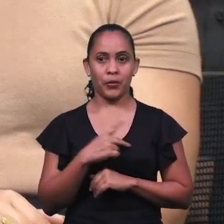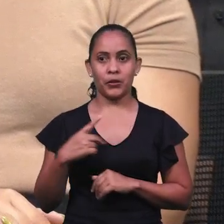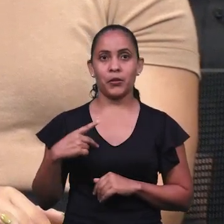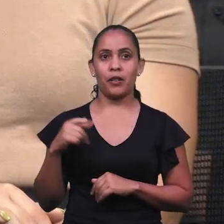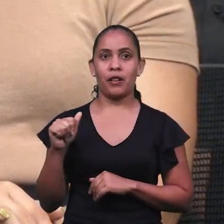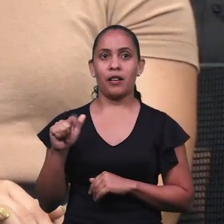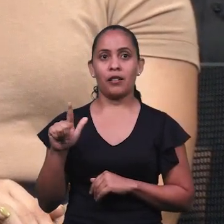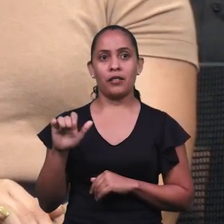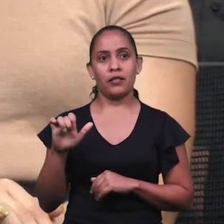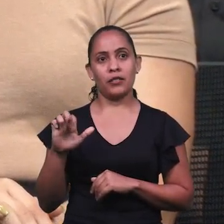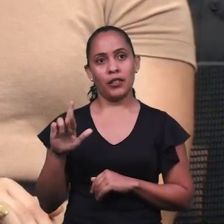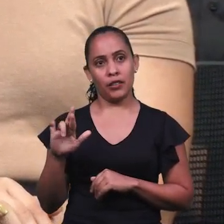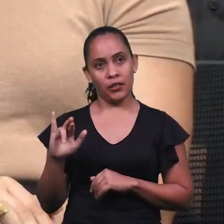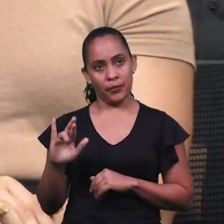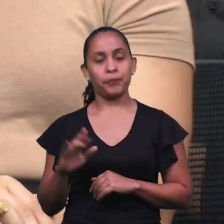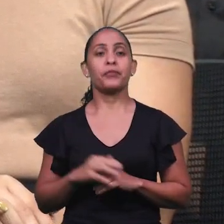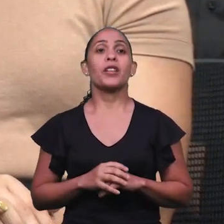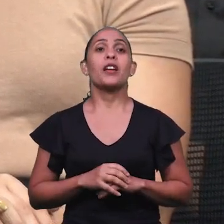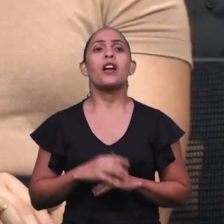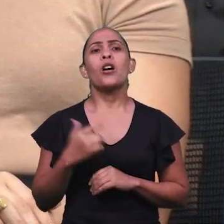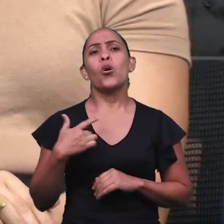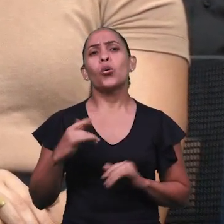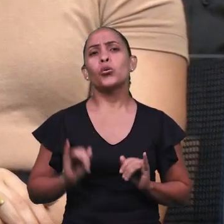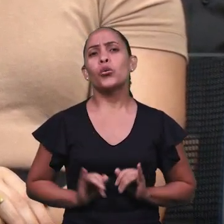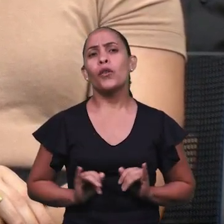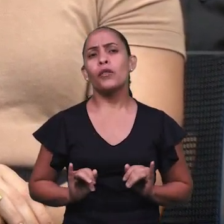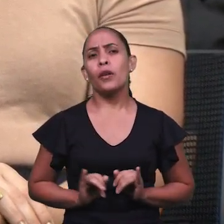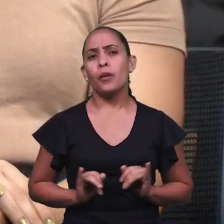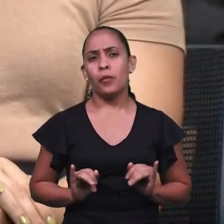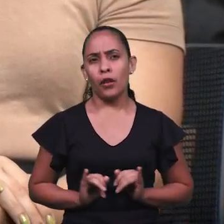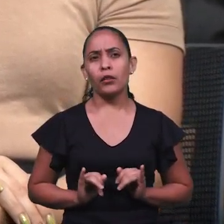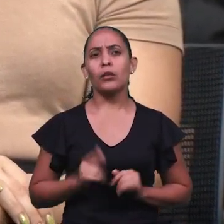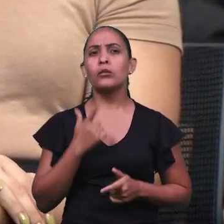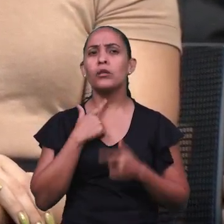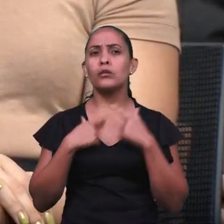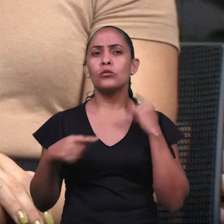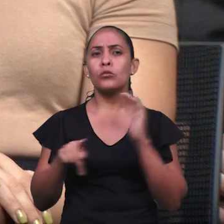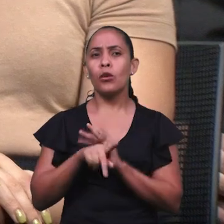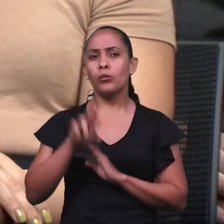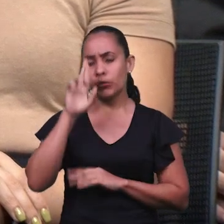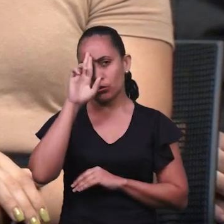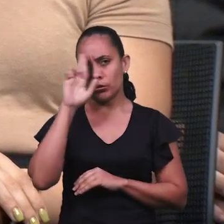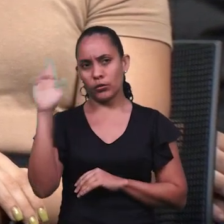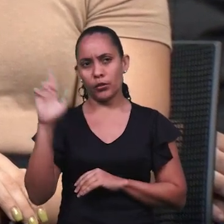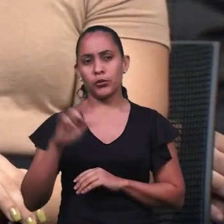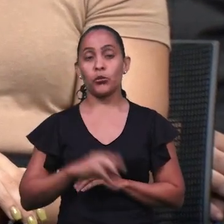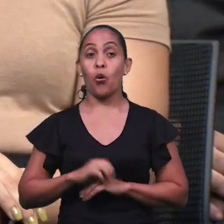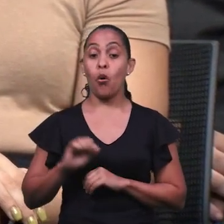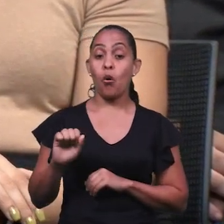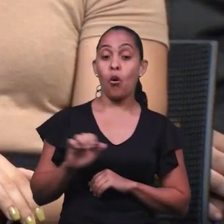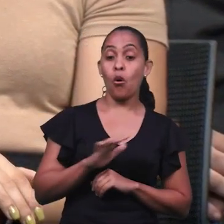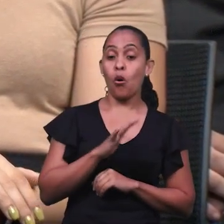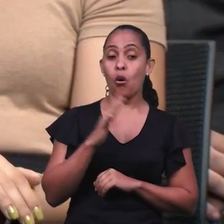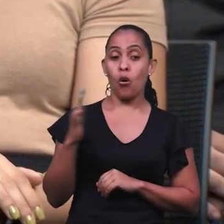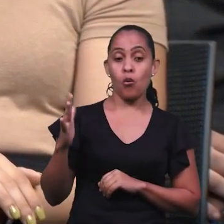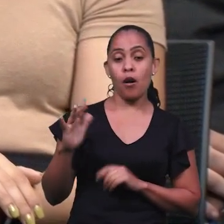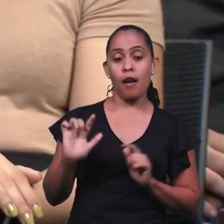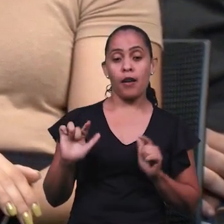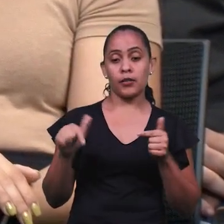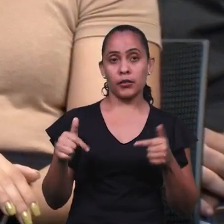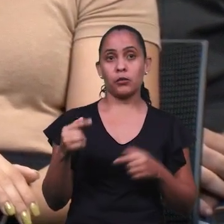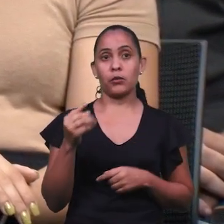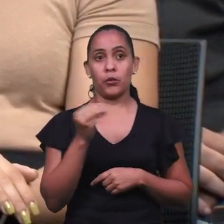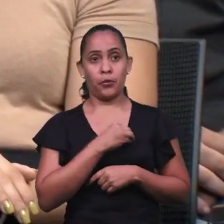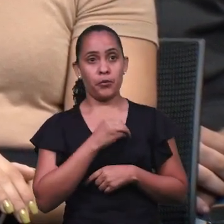Pastor Adair. E a minha pergunta é, o sofrimento, ele é da vontade de Deus? Ou são consequências do